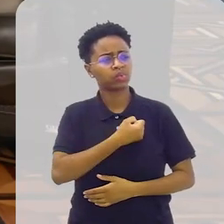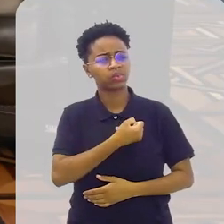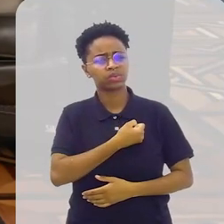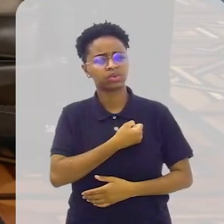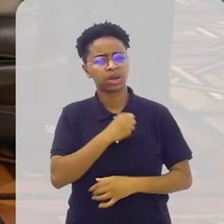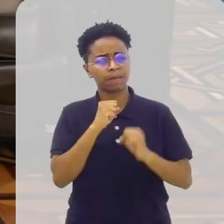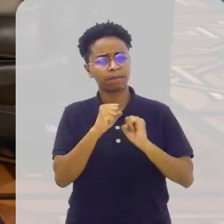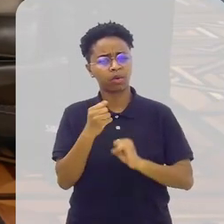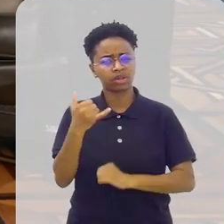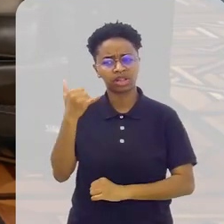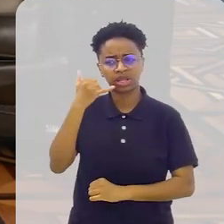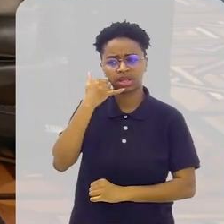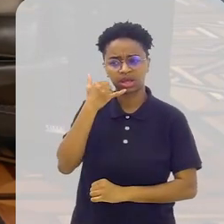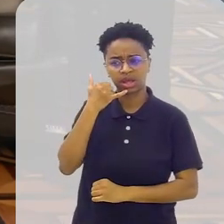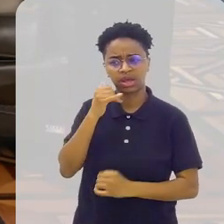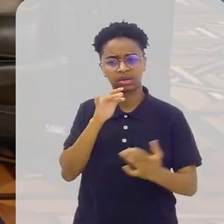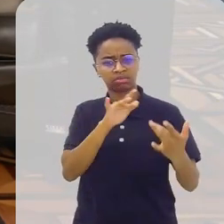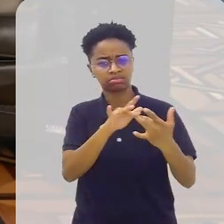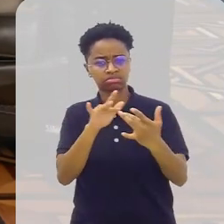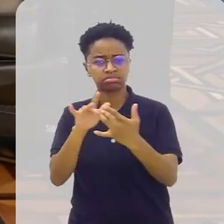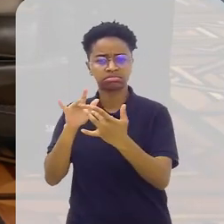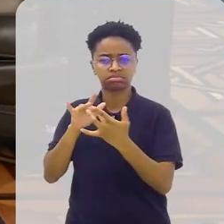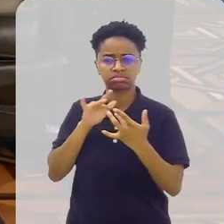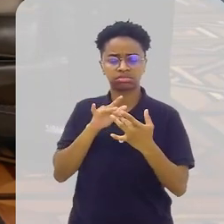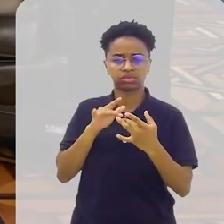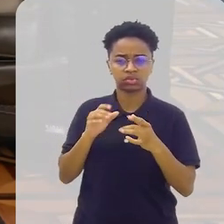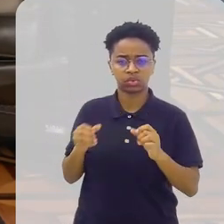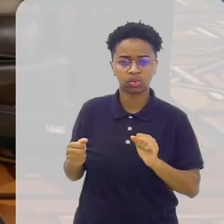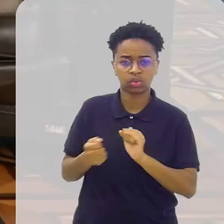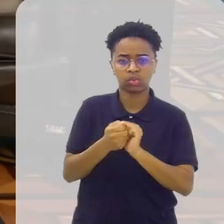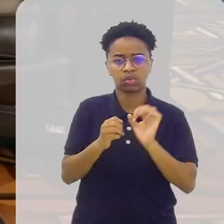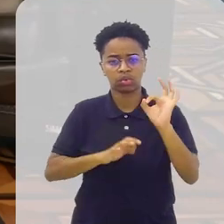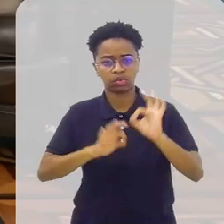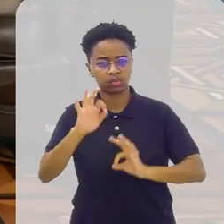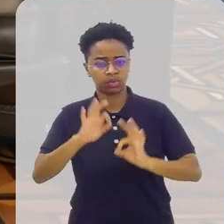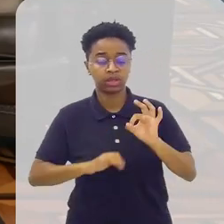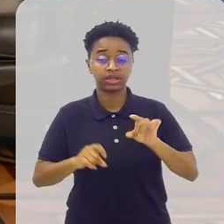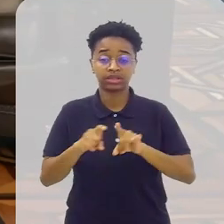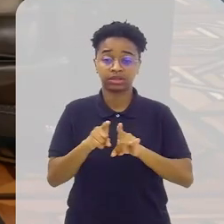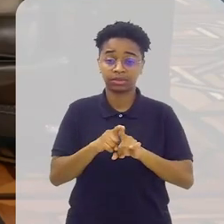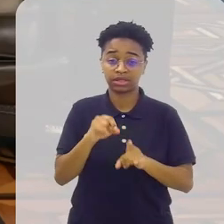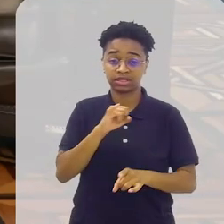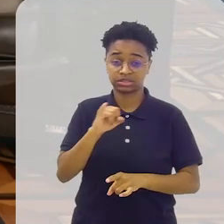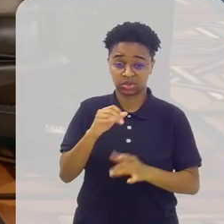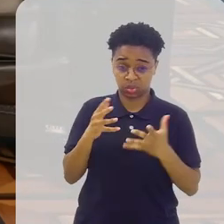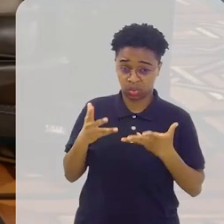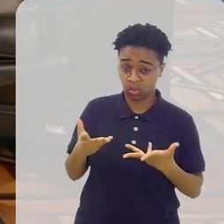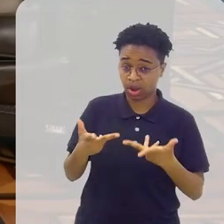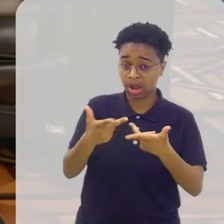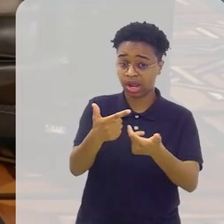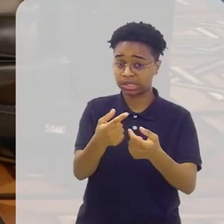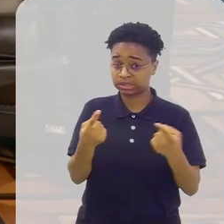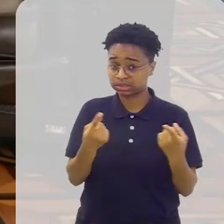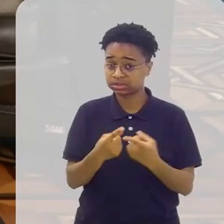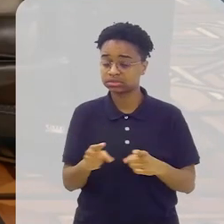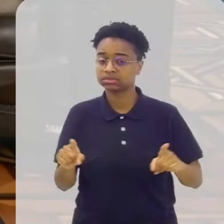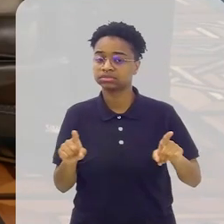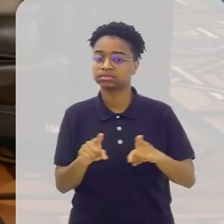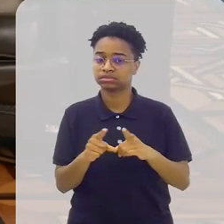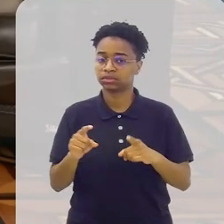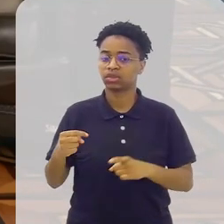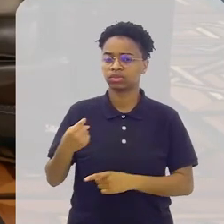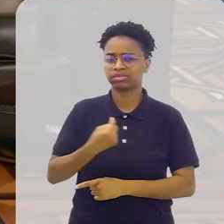é Taís qual é o telefone que as pessoas podem ligar em contato com a produção e se você tiver